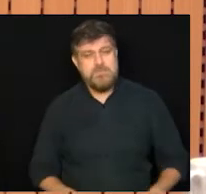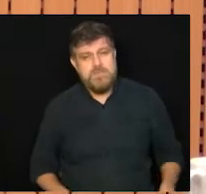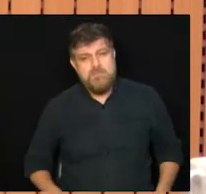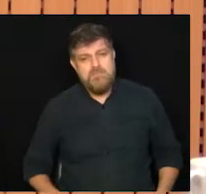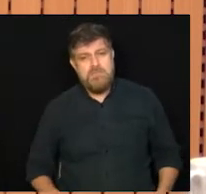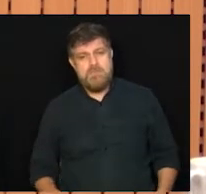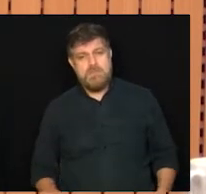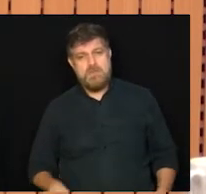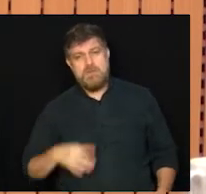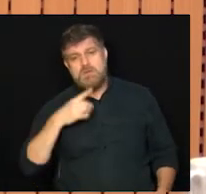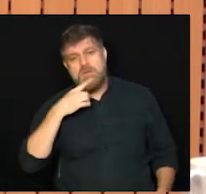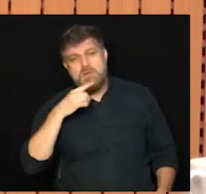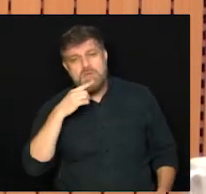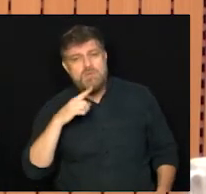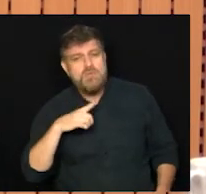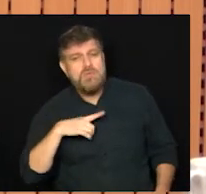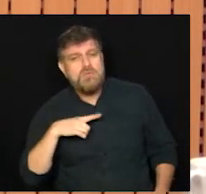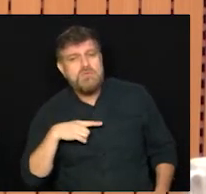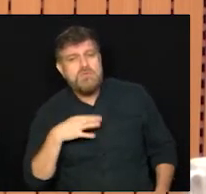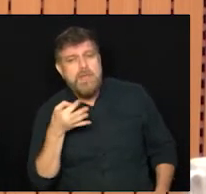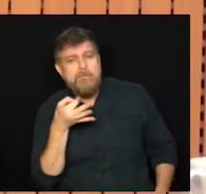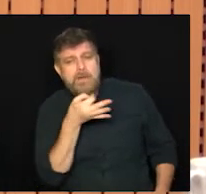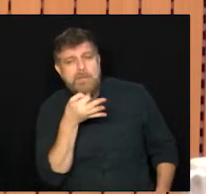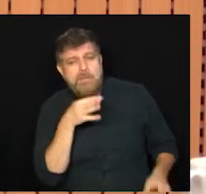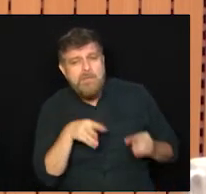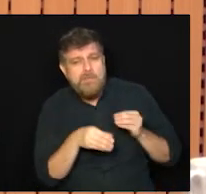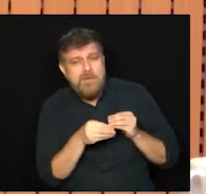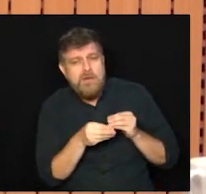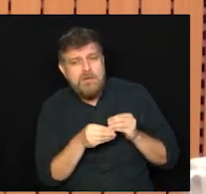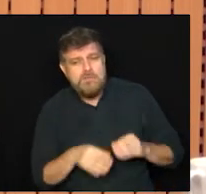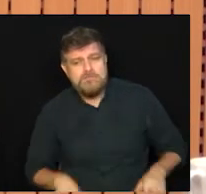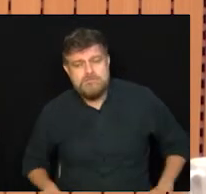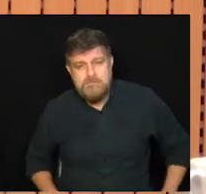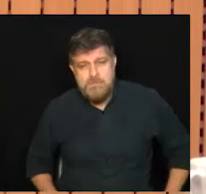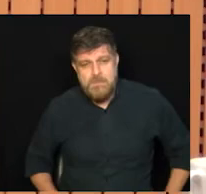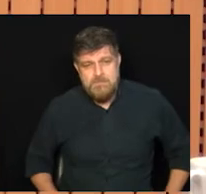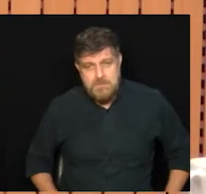Vereador Eduardo Magoga, algum comentário adicional? Pois não.